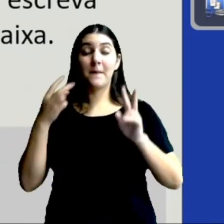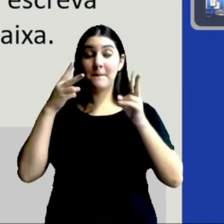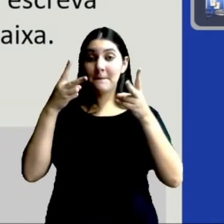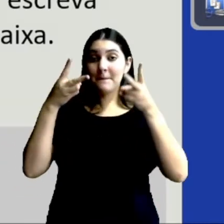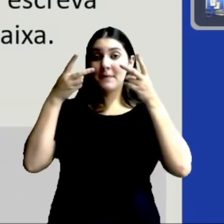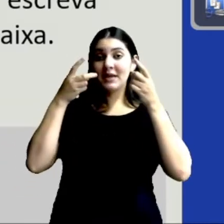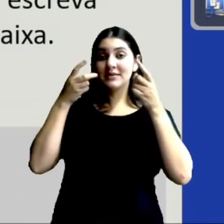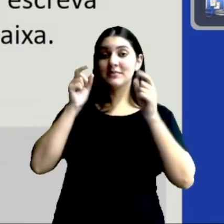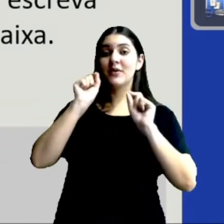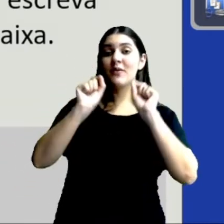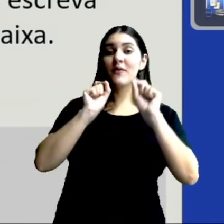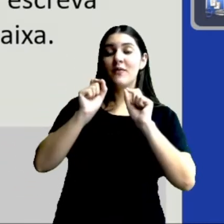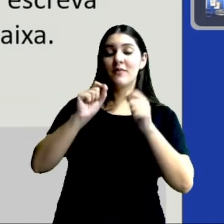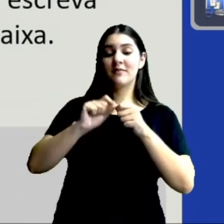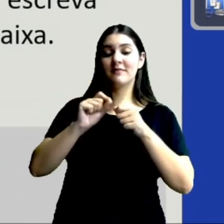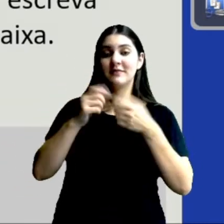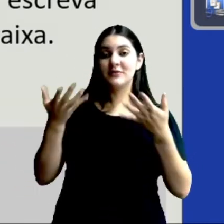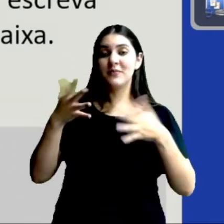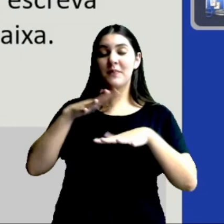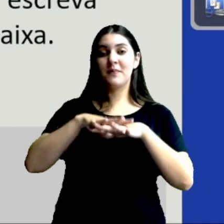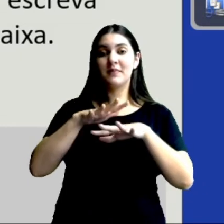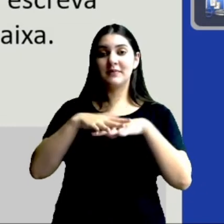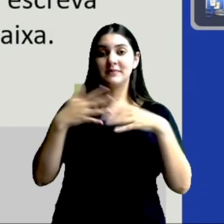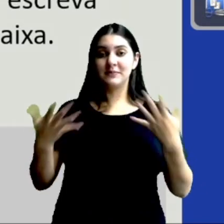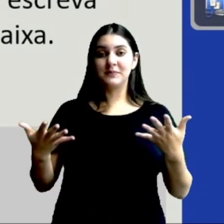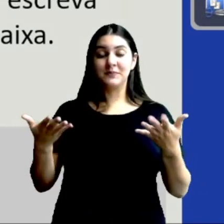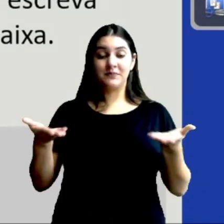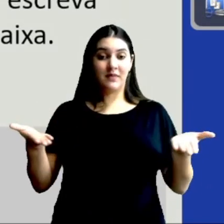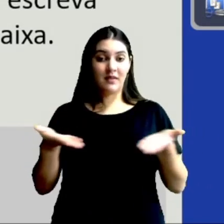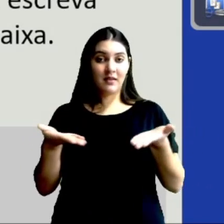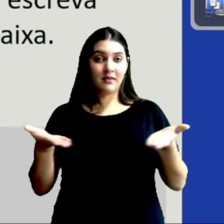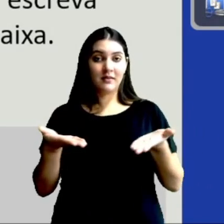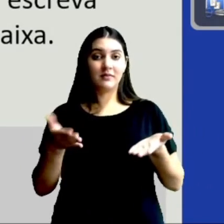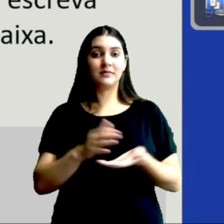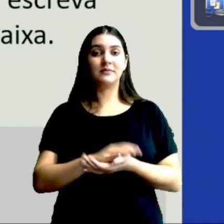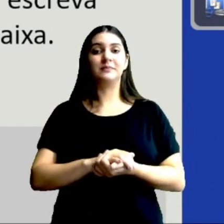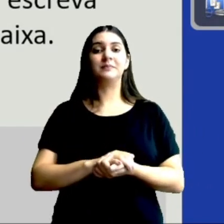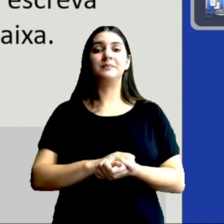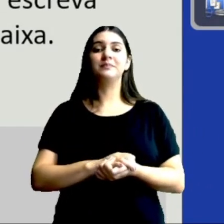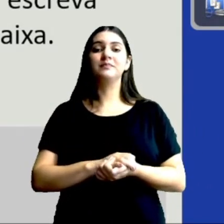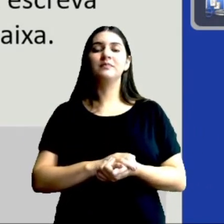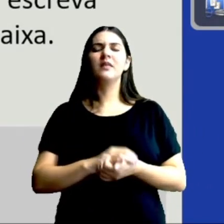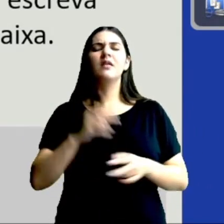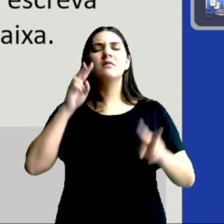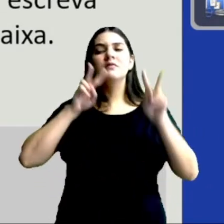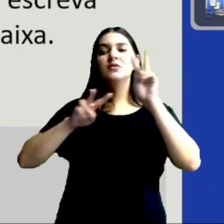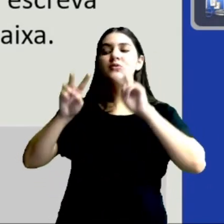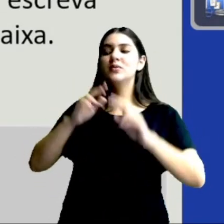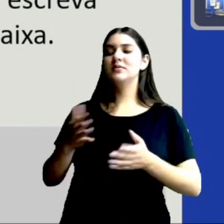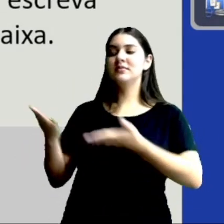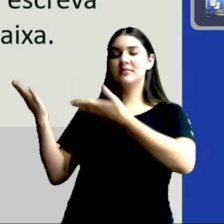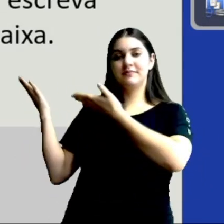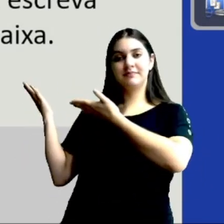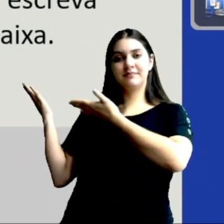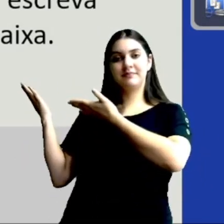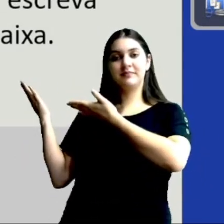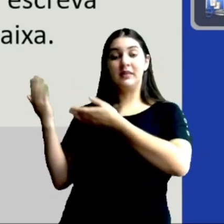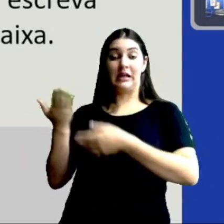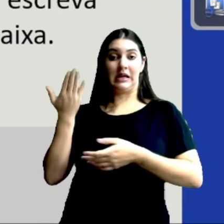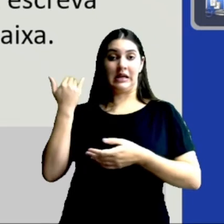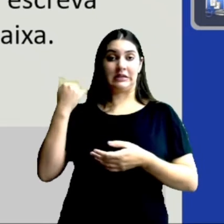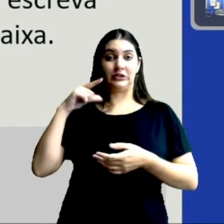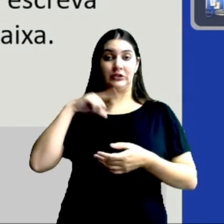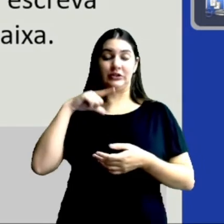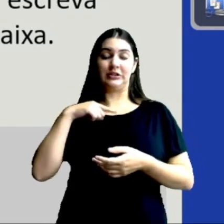o que a gente fez matematicamente agora, ó. Olha o que a gente fez. Está escrito aqui, ó, nós tínhamos